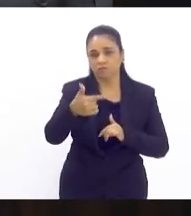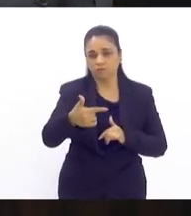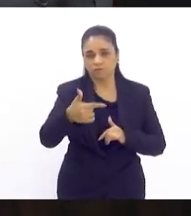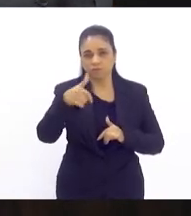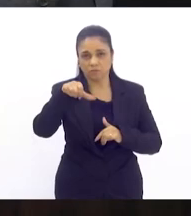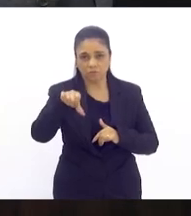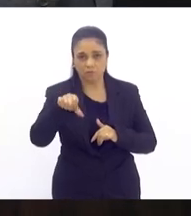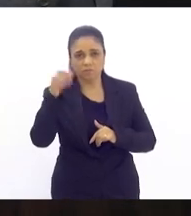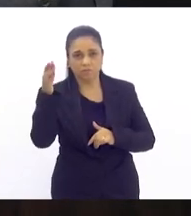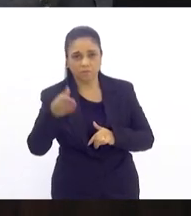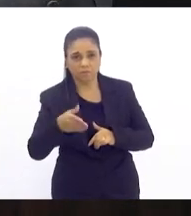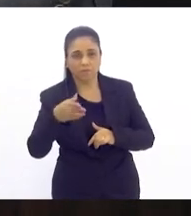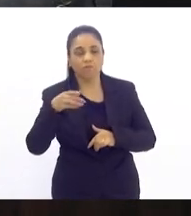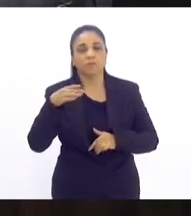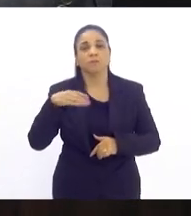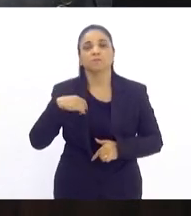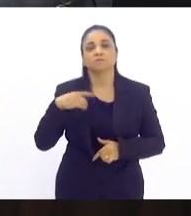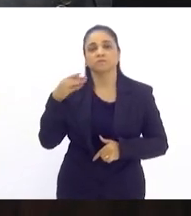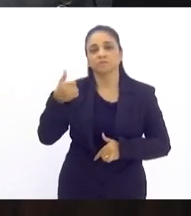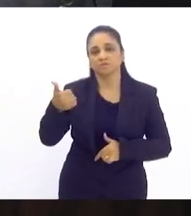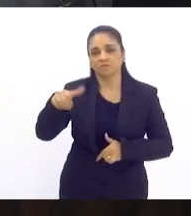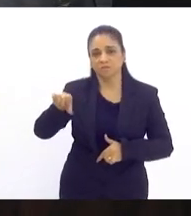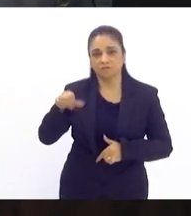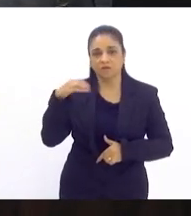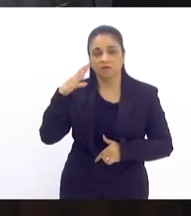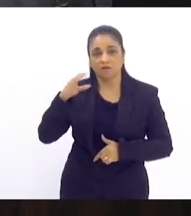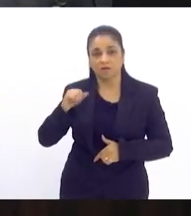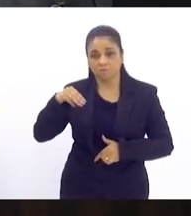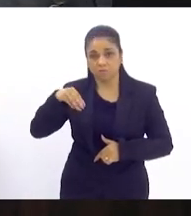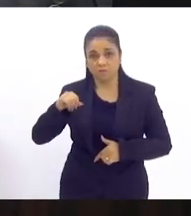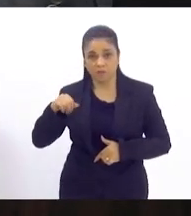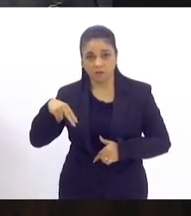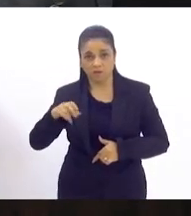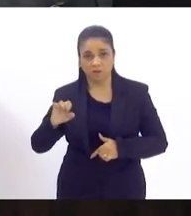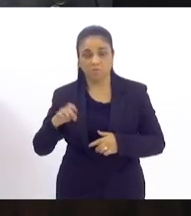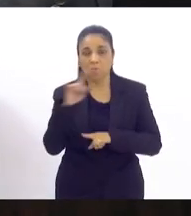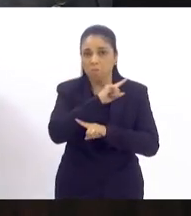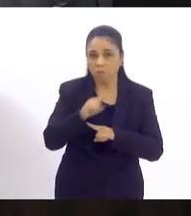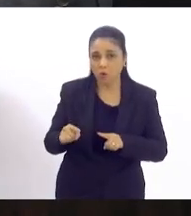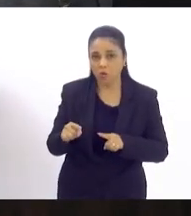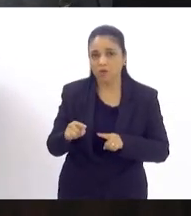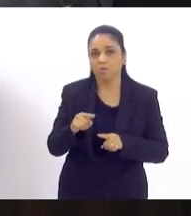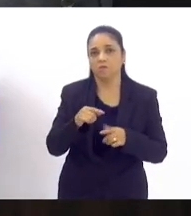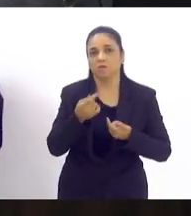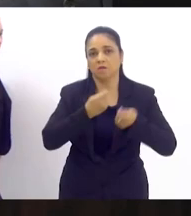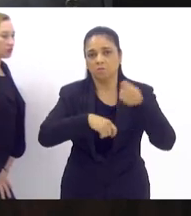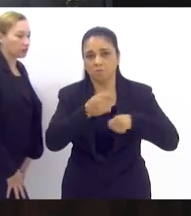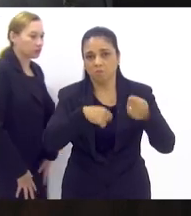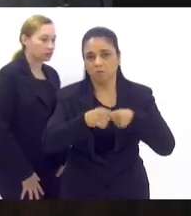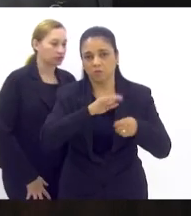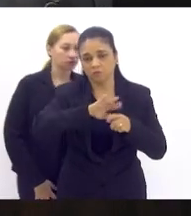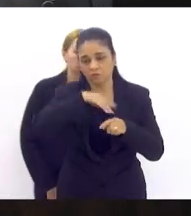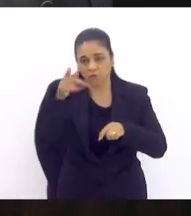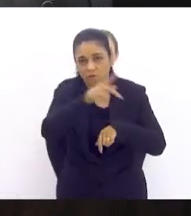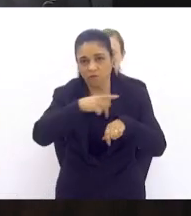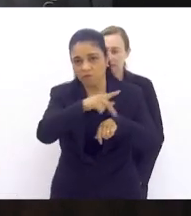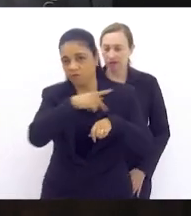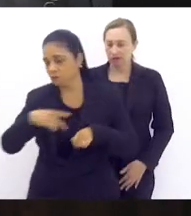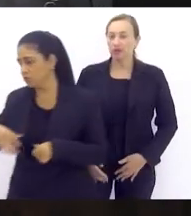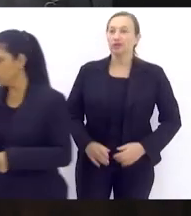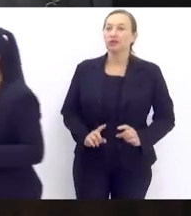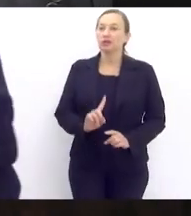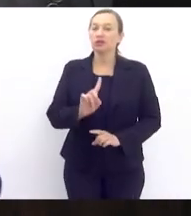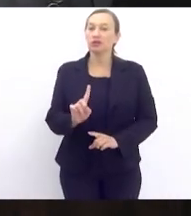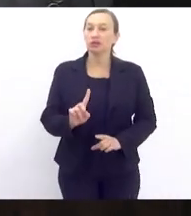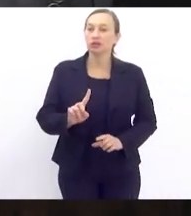de autoria do deputado Carlos Mickey que proíbe a produção importação e a comercialização de filtros Solares e